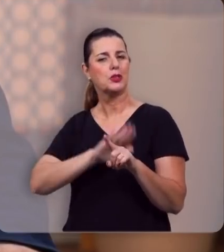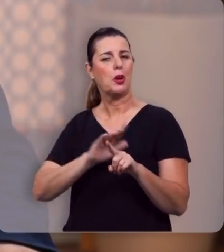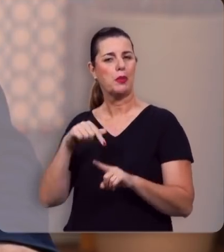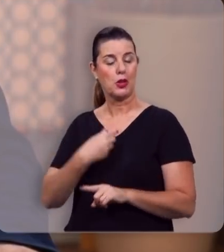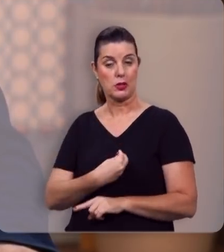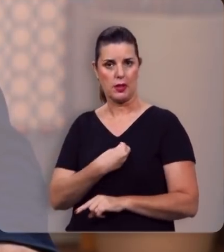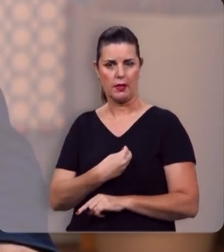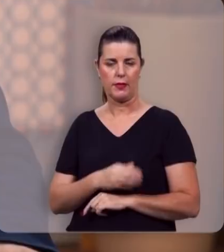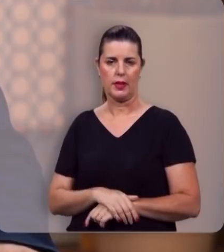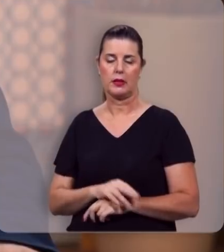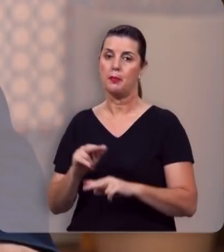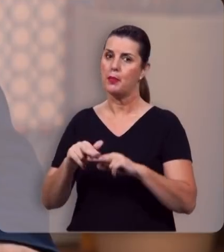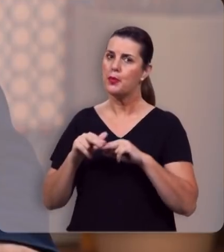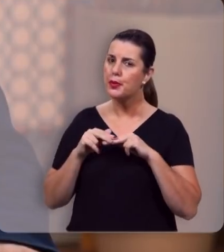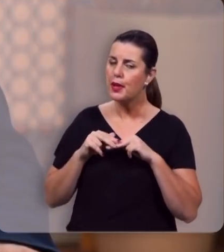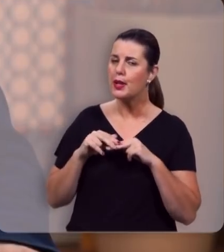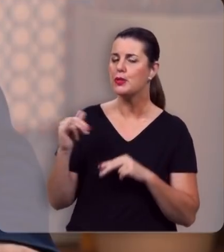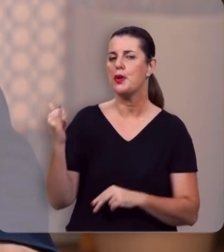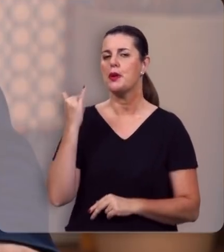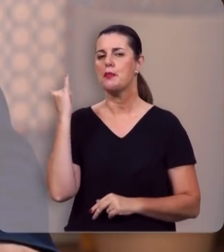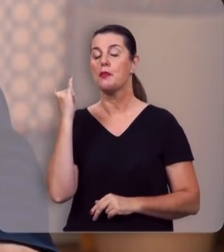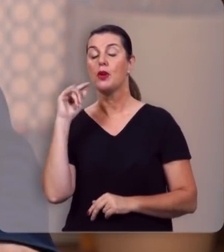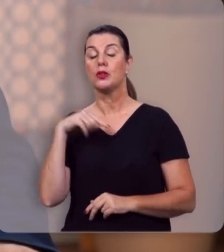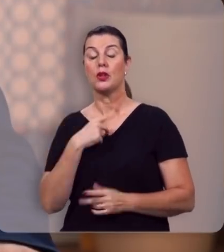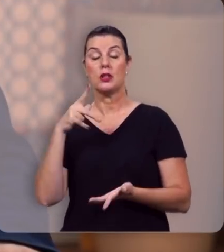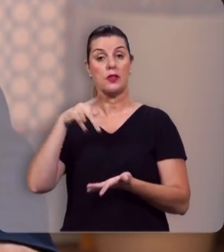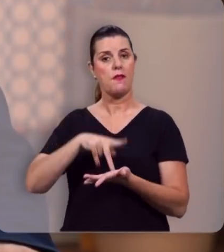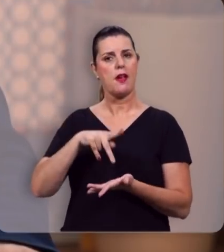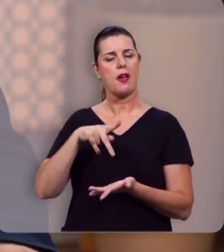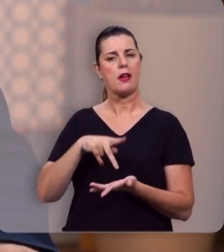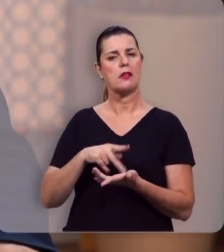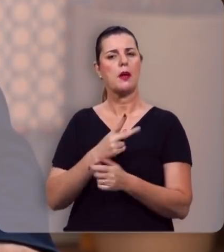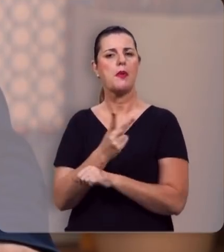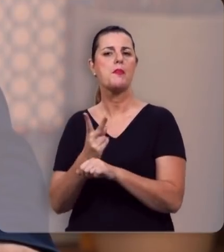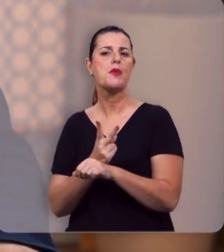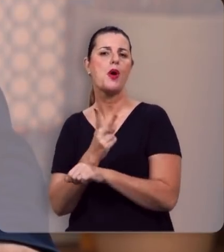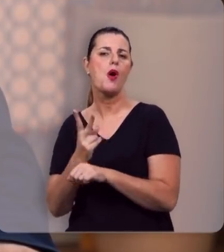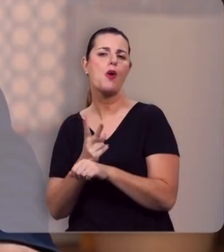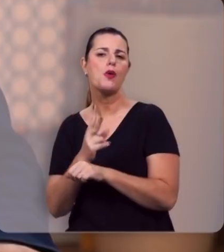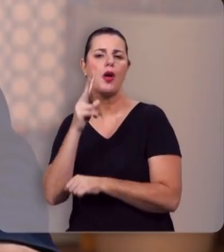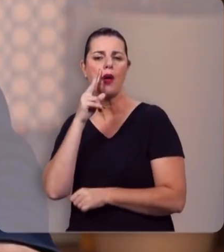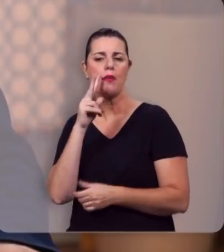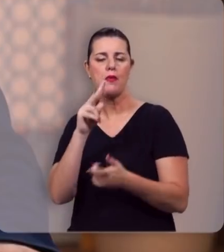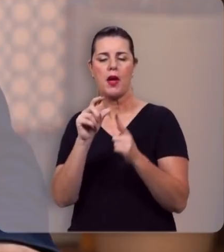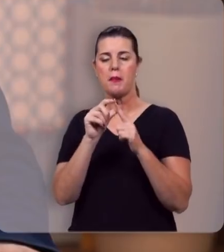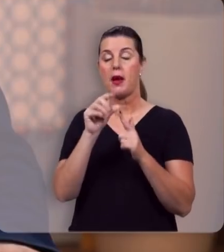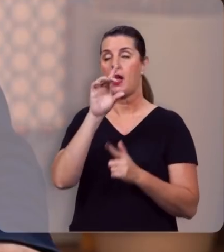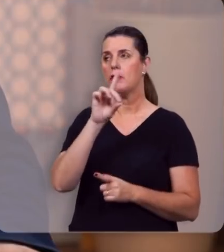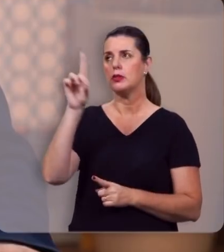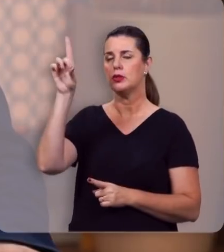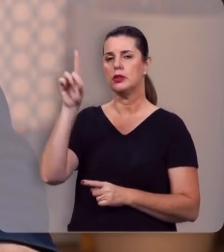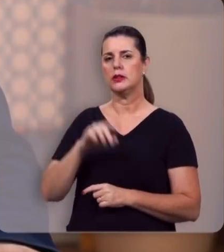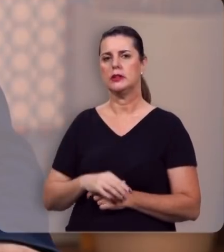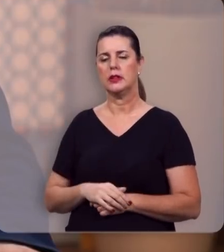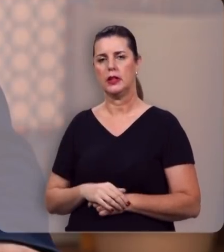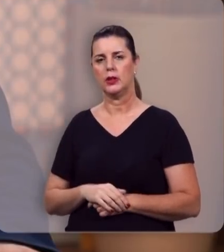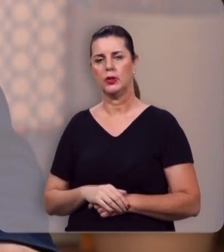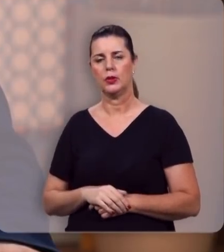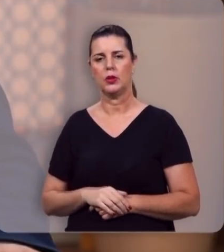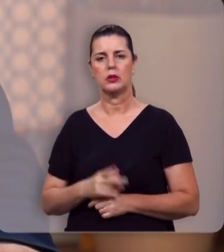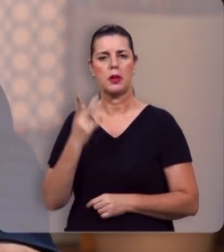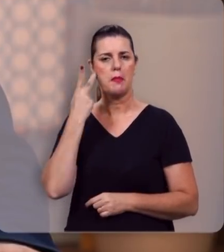nós. Daí a importância de que nós, de fato, busquemos ouvir a palavra do Senhor para